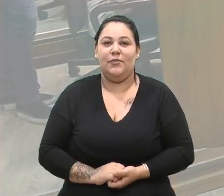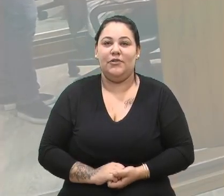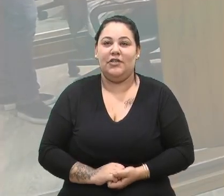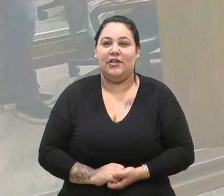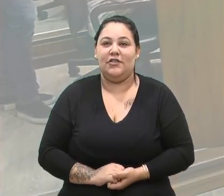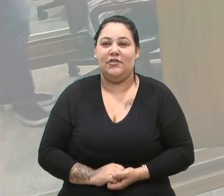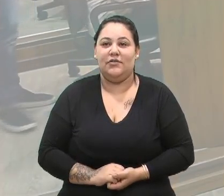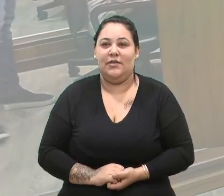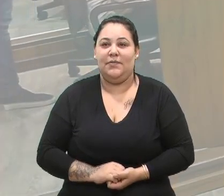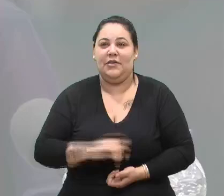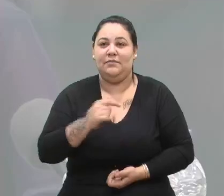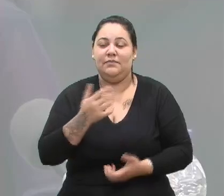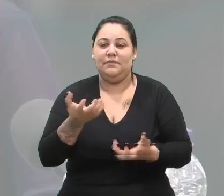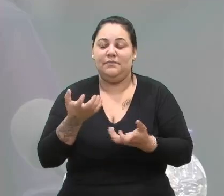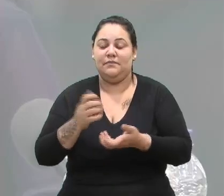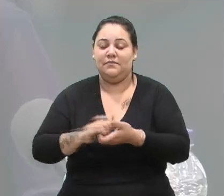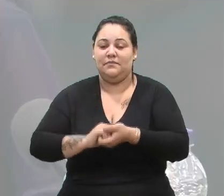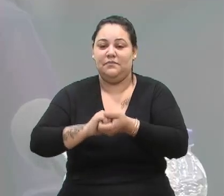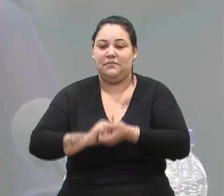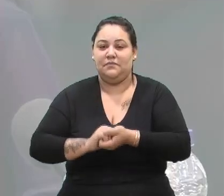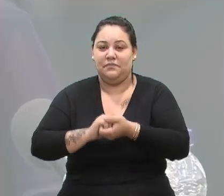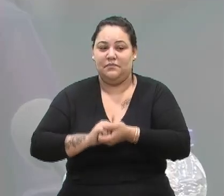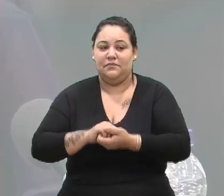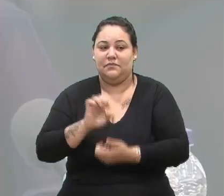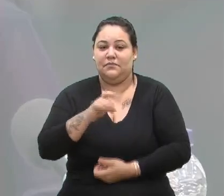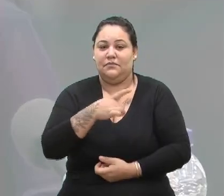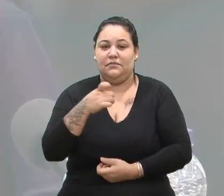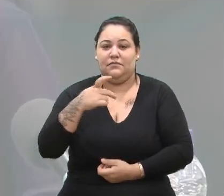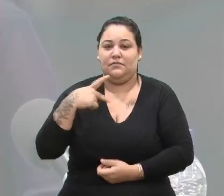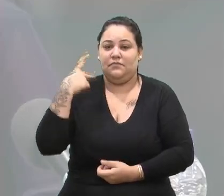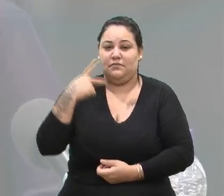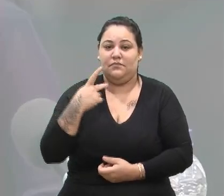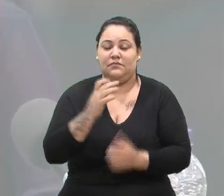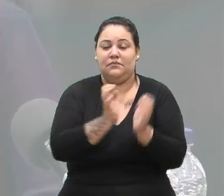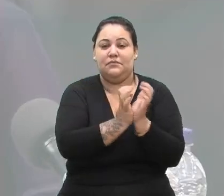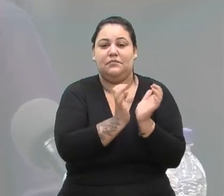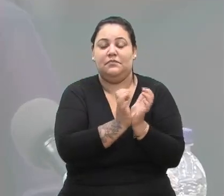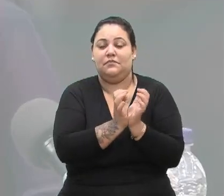o ex-vereador, meu colega, né?